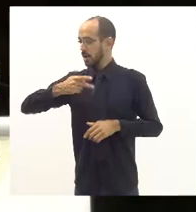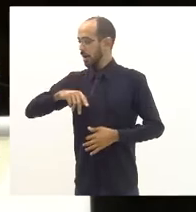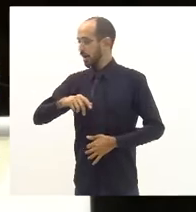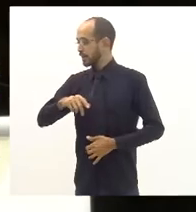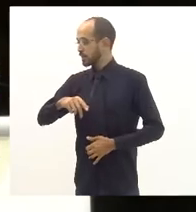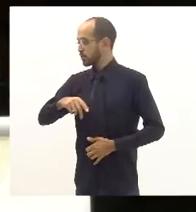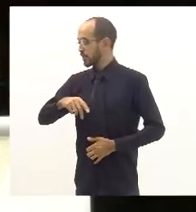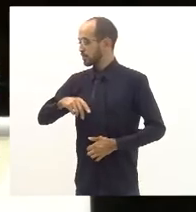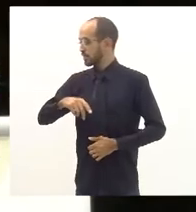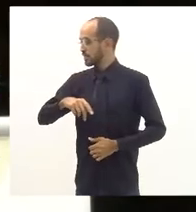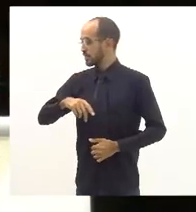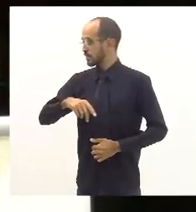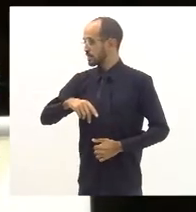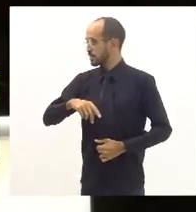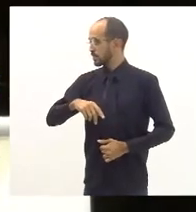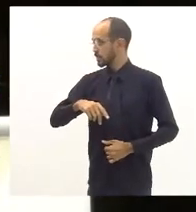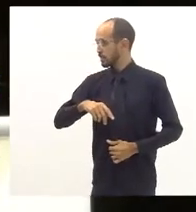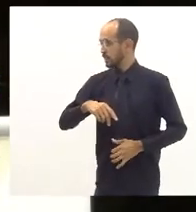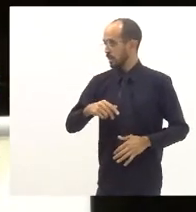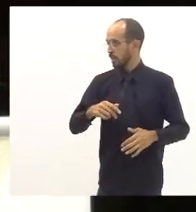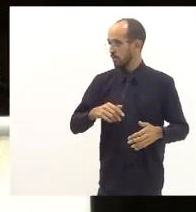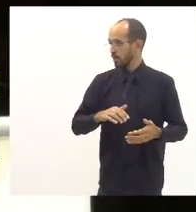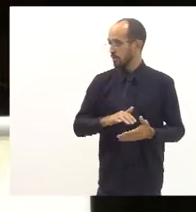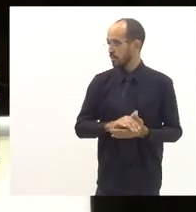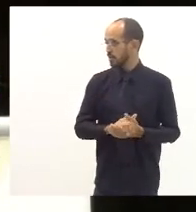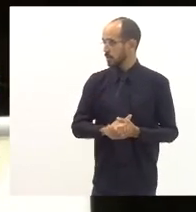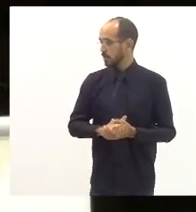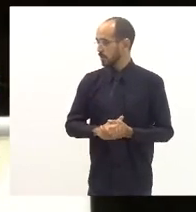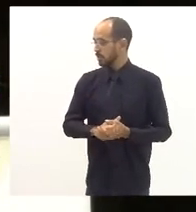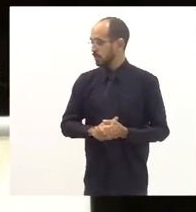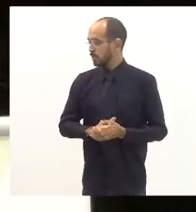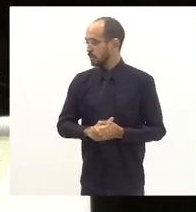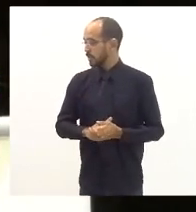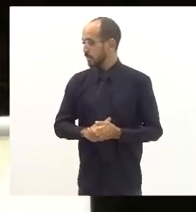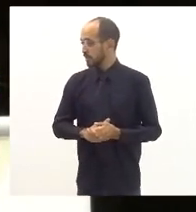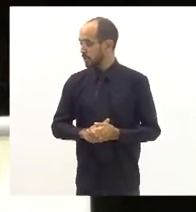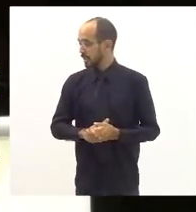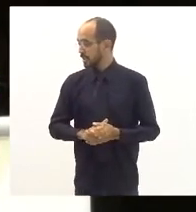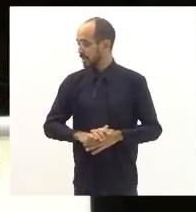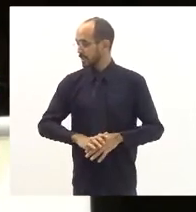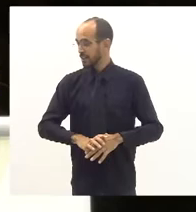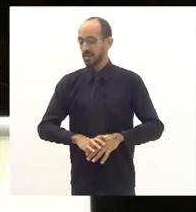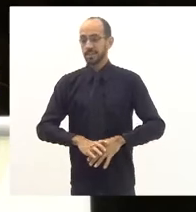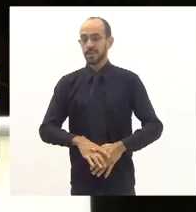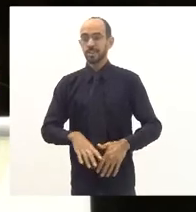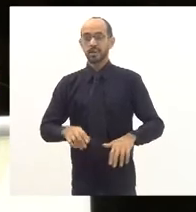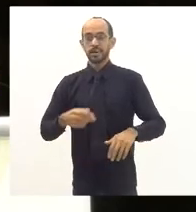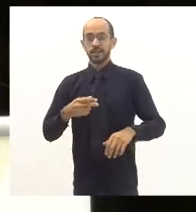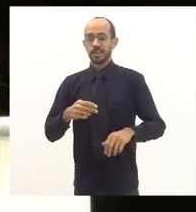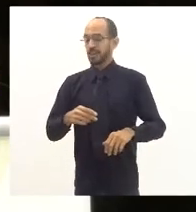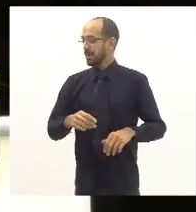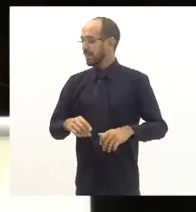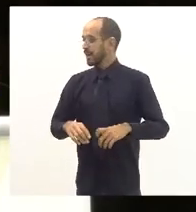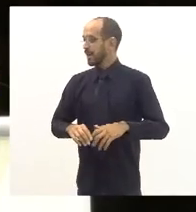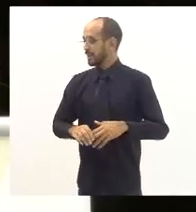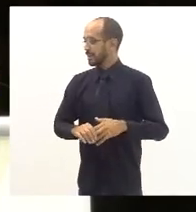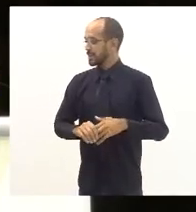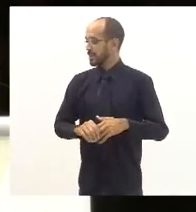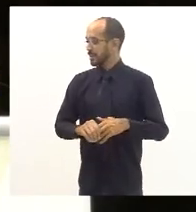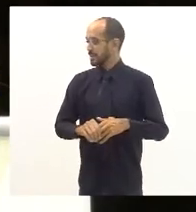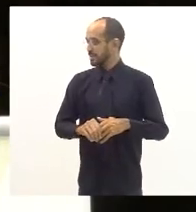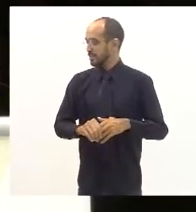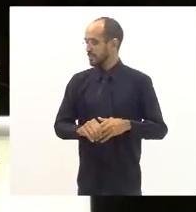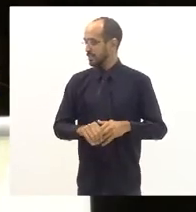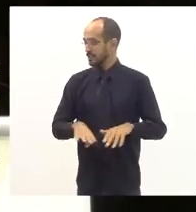para mim, muito impactante. Eu vim de um estado, que é o estado do Ceará, que é o estado referência na violência, infelizmente,